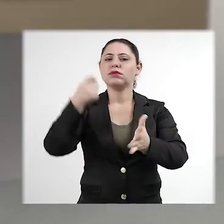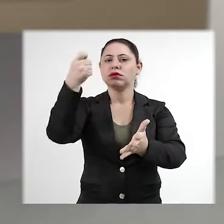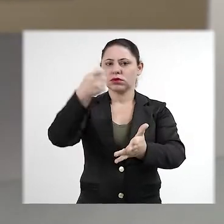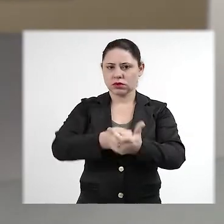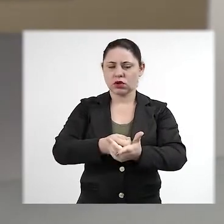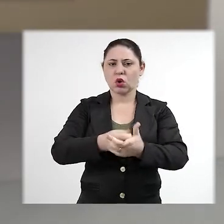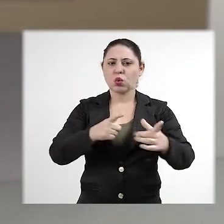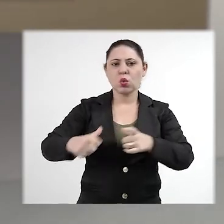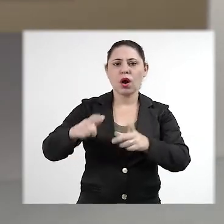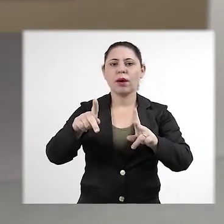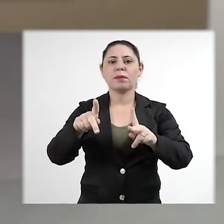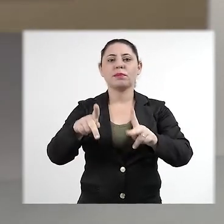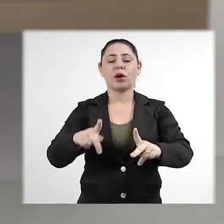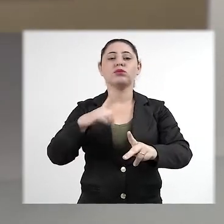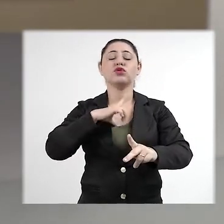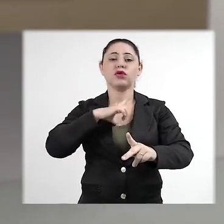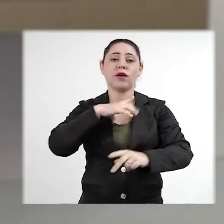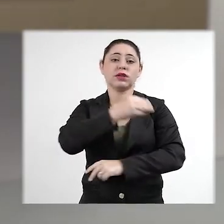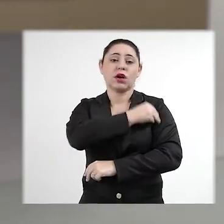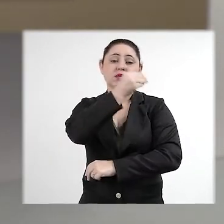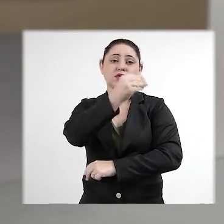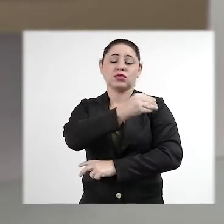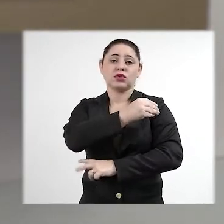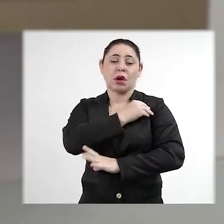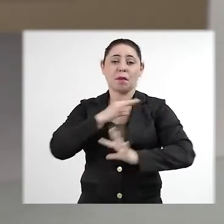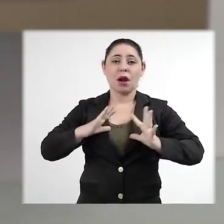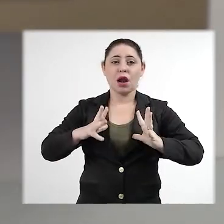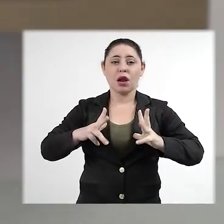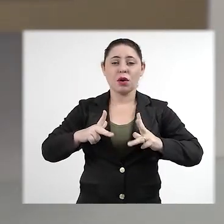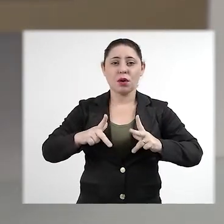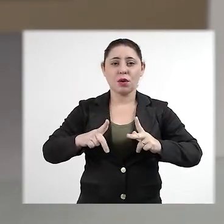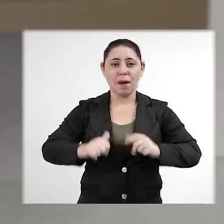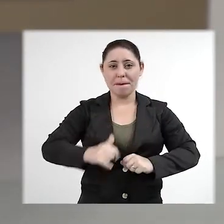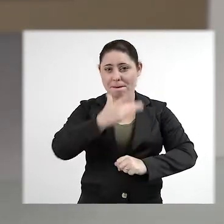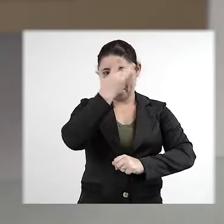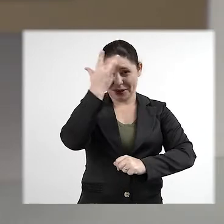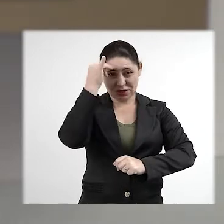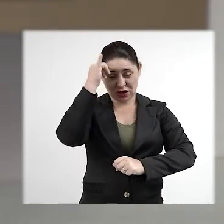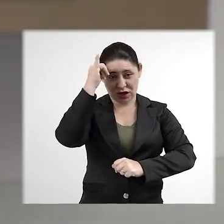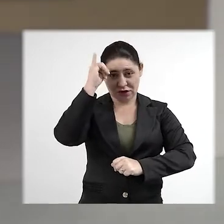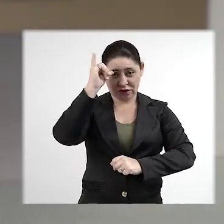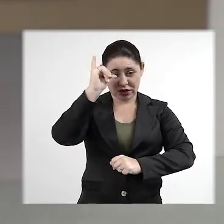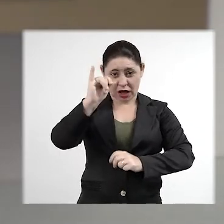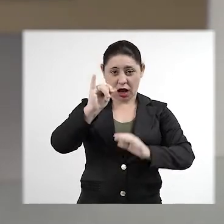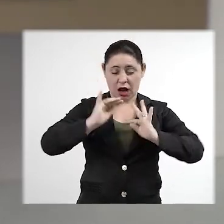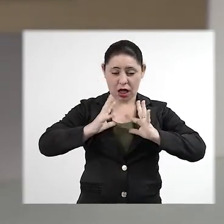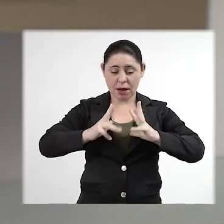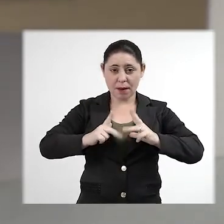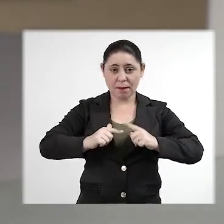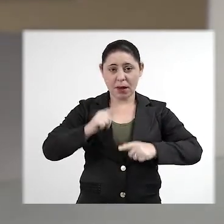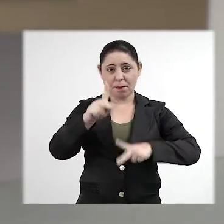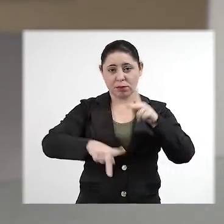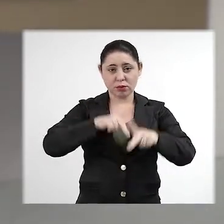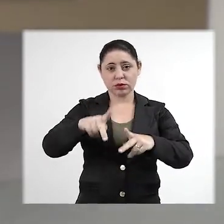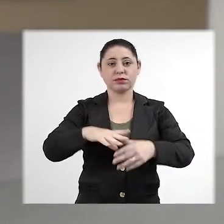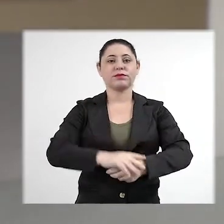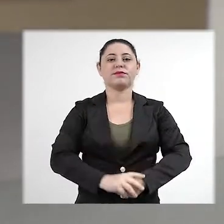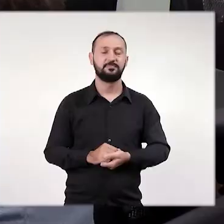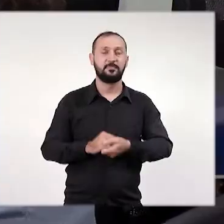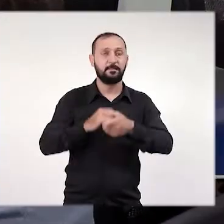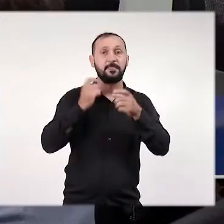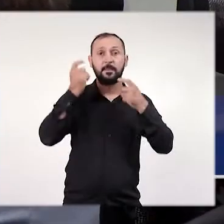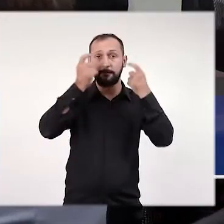apresentado exigindo que locais públicos oferecessem álcool em gel de forma obrigatória para a higienização do